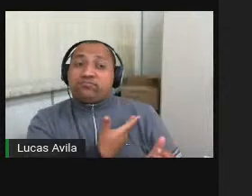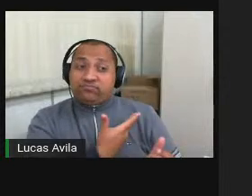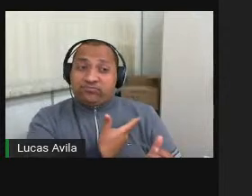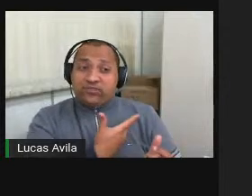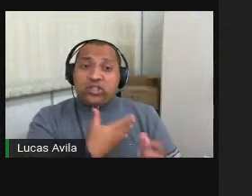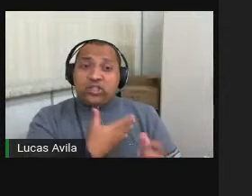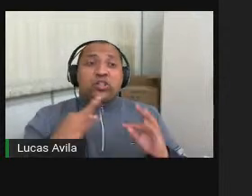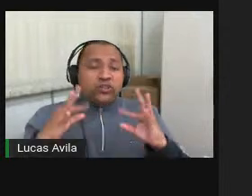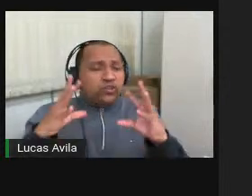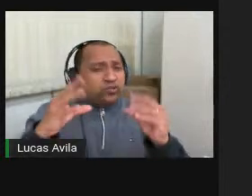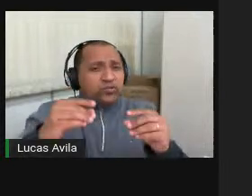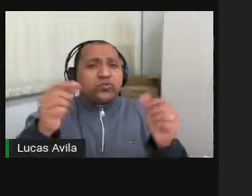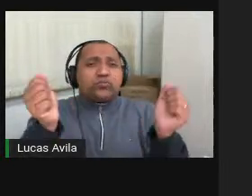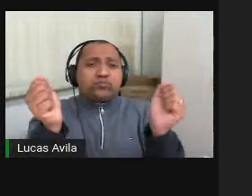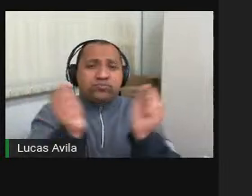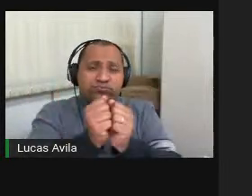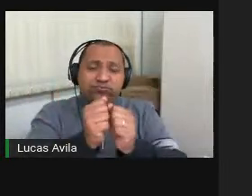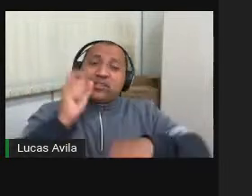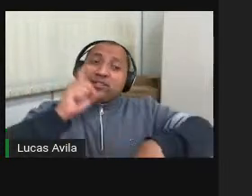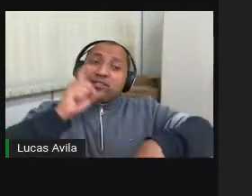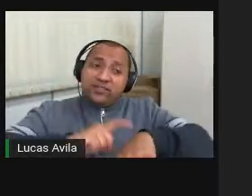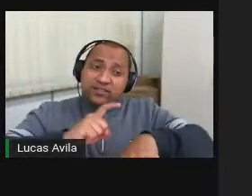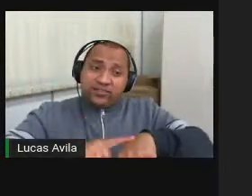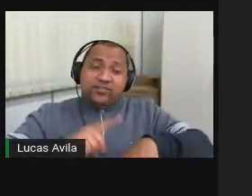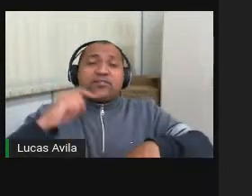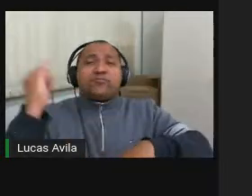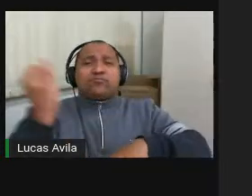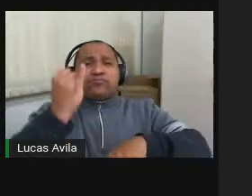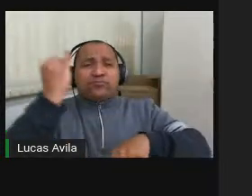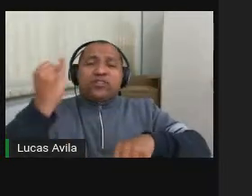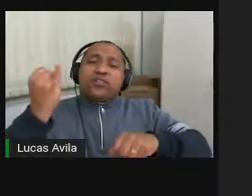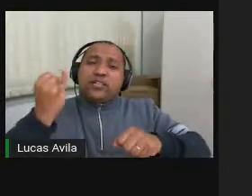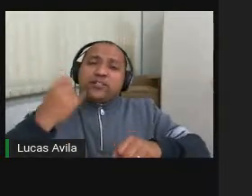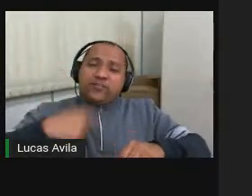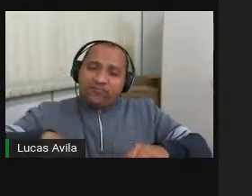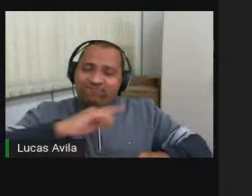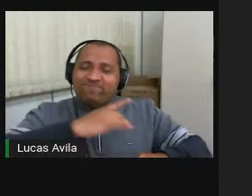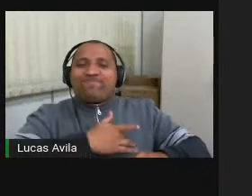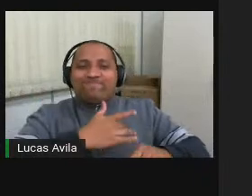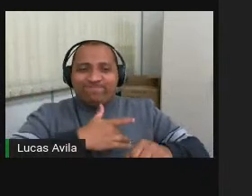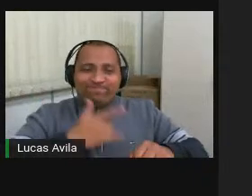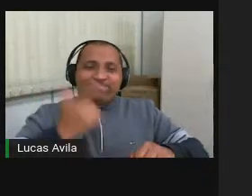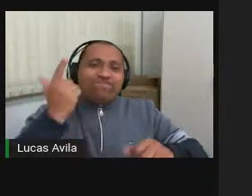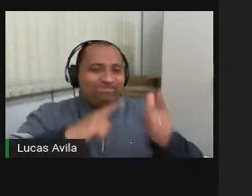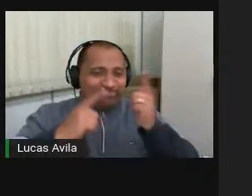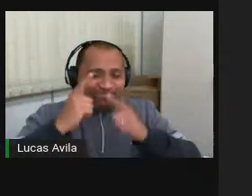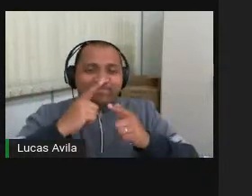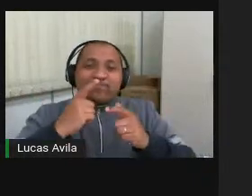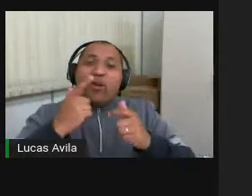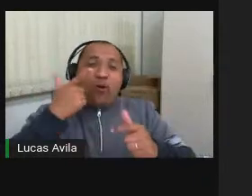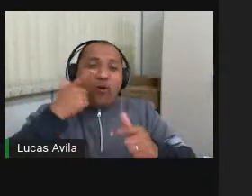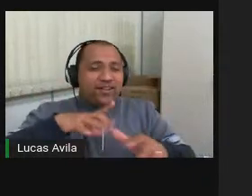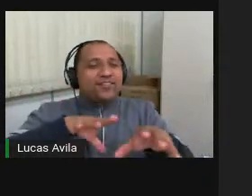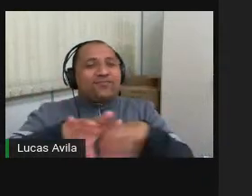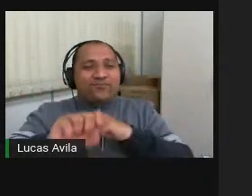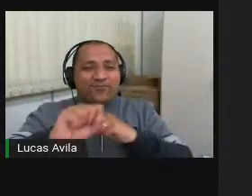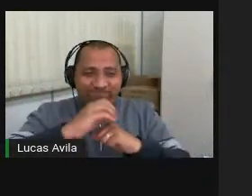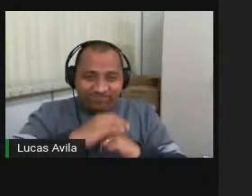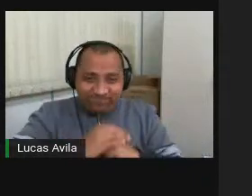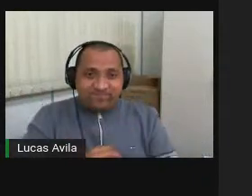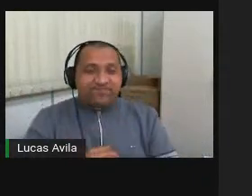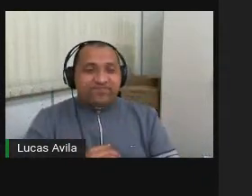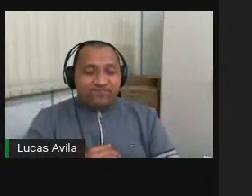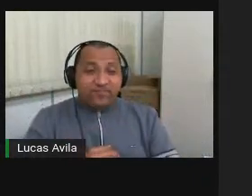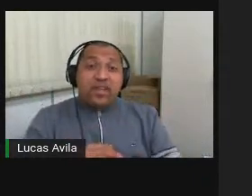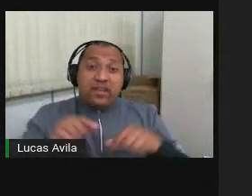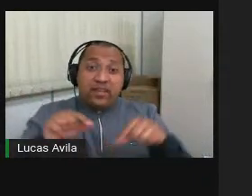estamos compartilhando este momento maior de coração de uma conquista, a colação de grau. Essa